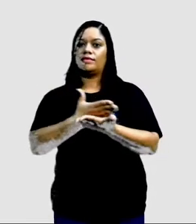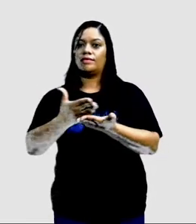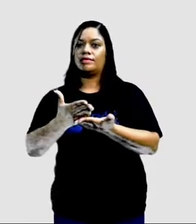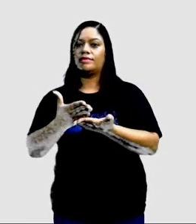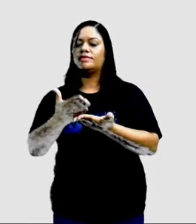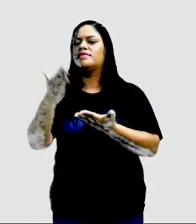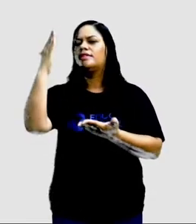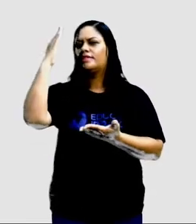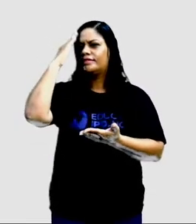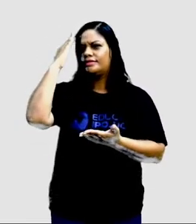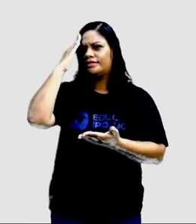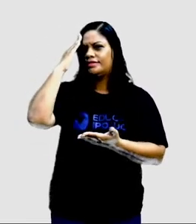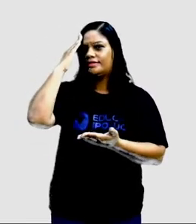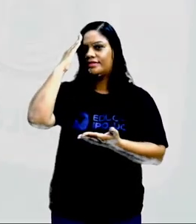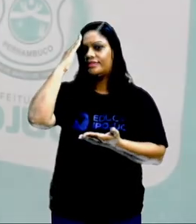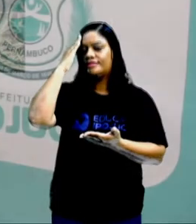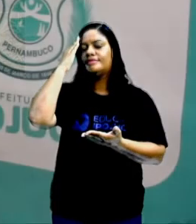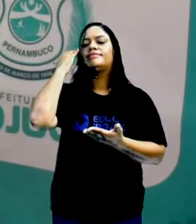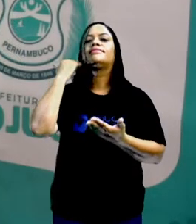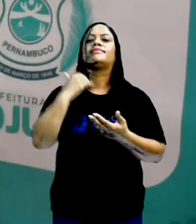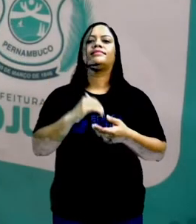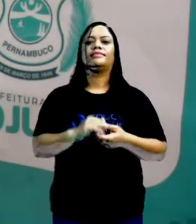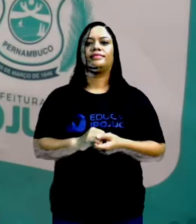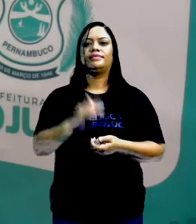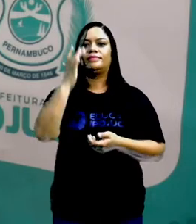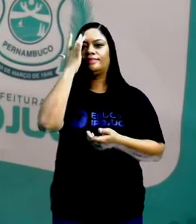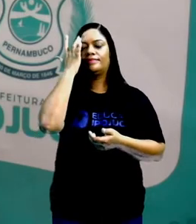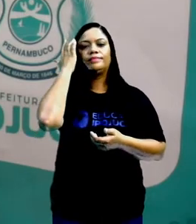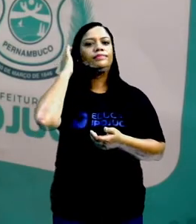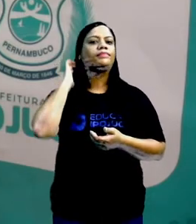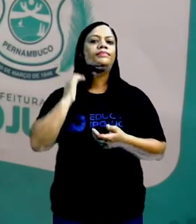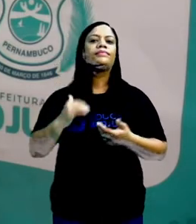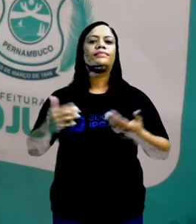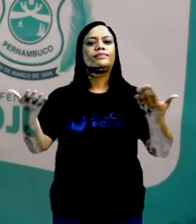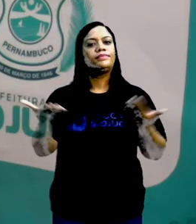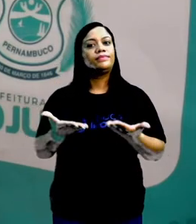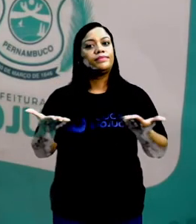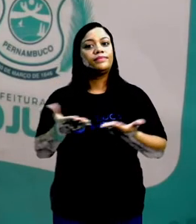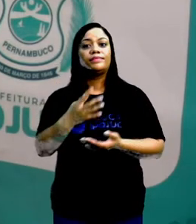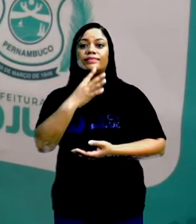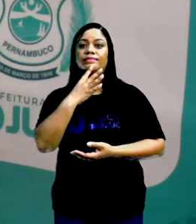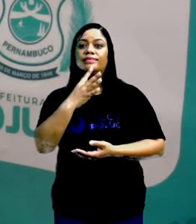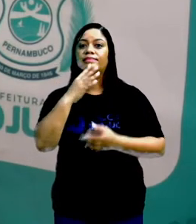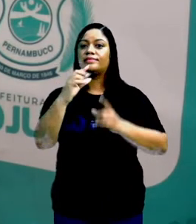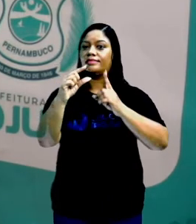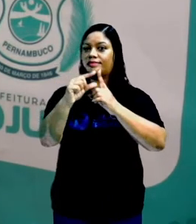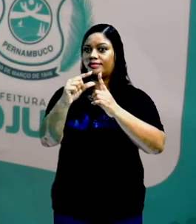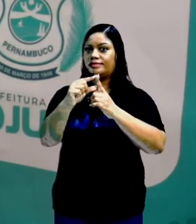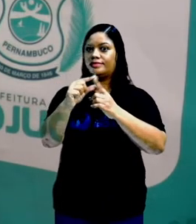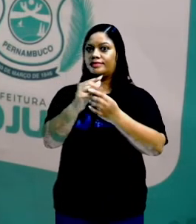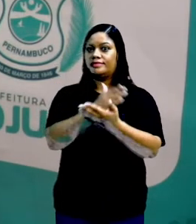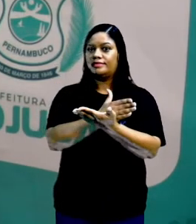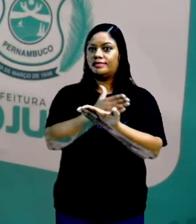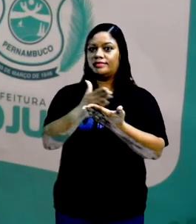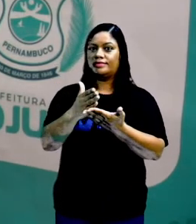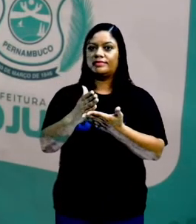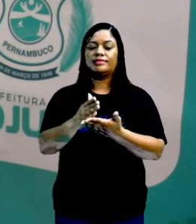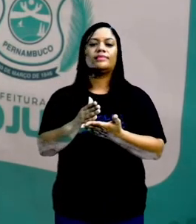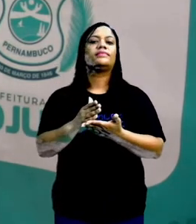Está compreendendo? Muito bem, vamos juntos. Agora vamos conhecer algumas palavras começadas com